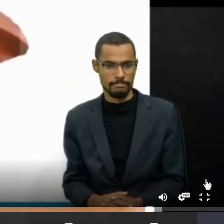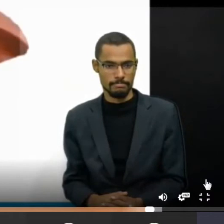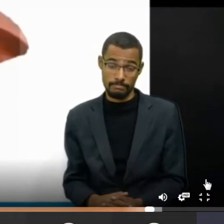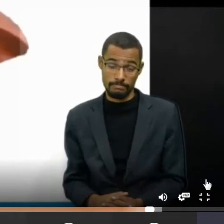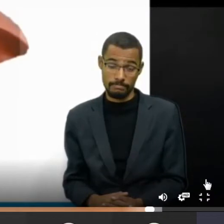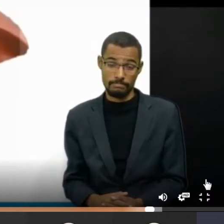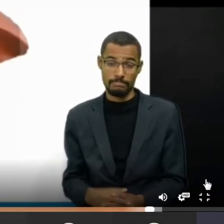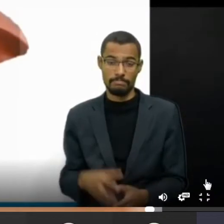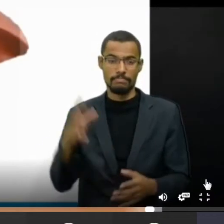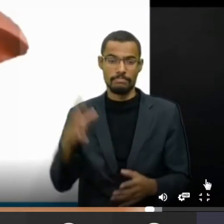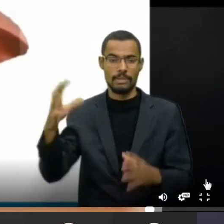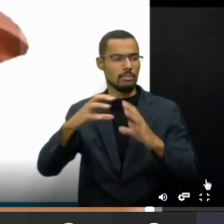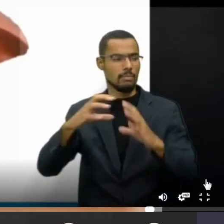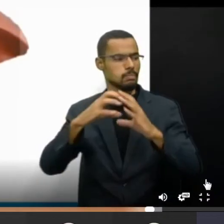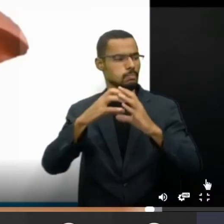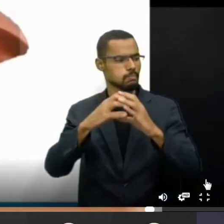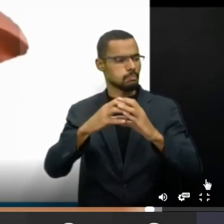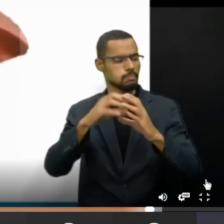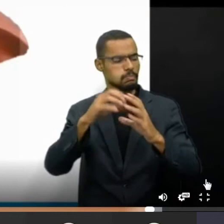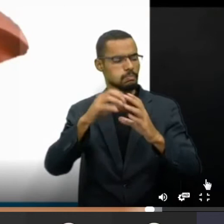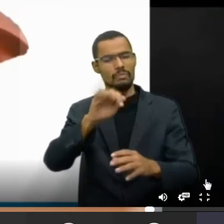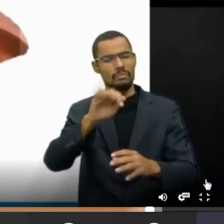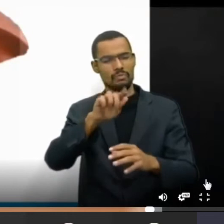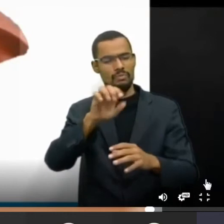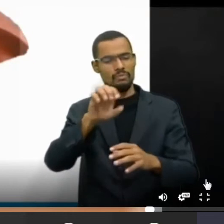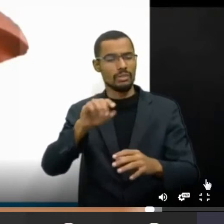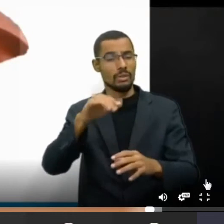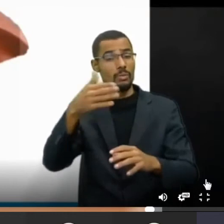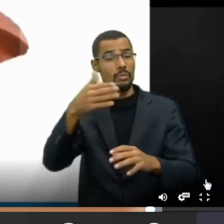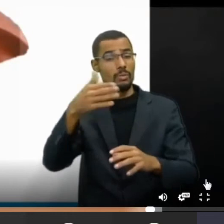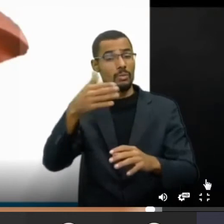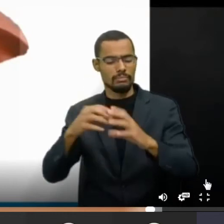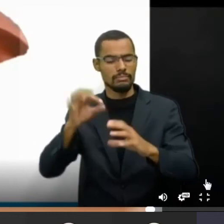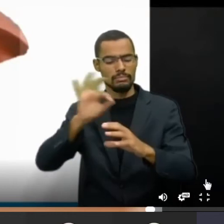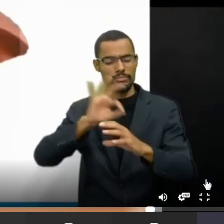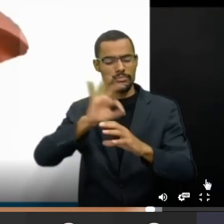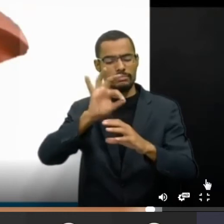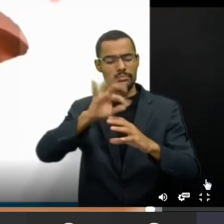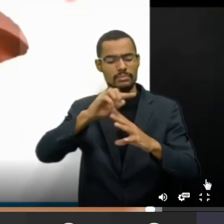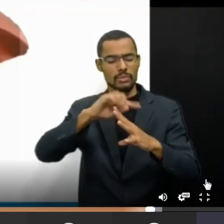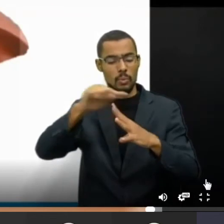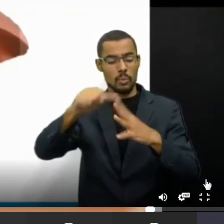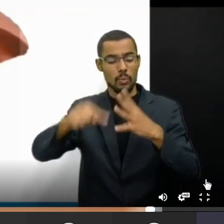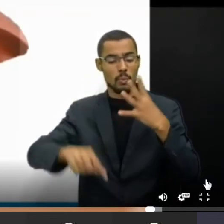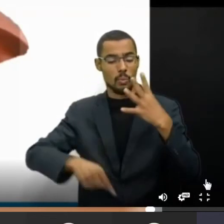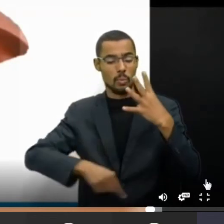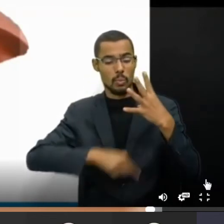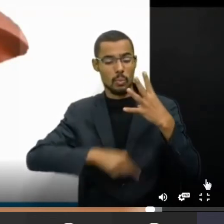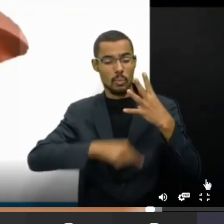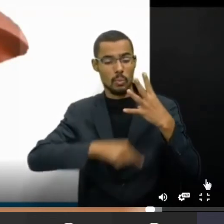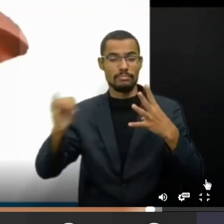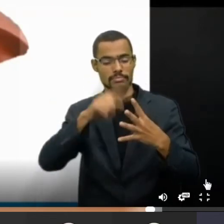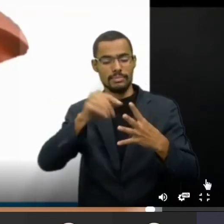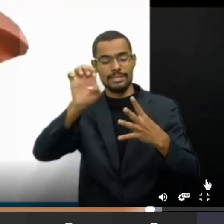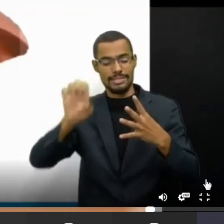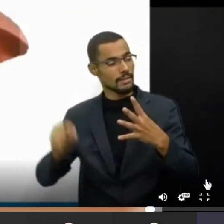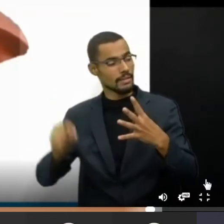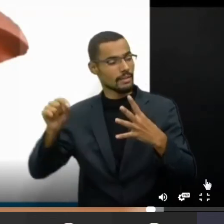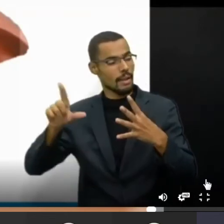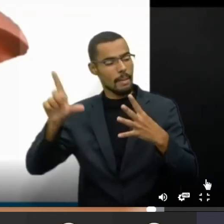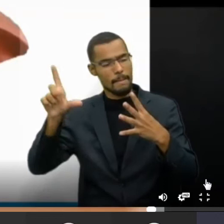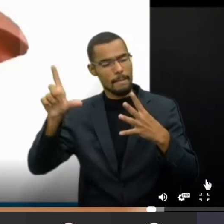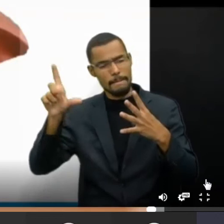Então, o fígado, né, para nós entendermos melhor, ele possui 4 lobos. Então, o lobo esquerdo,